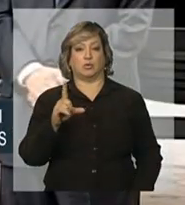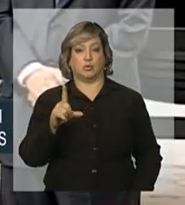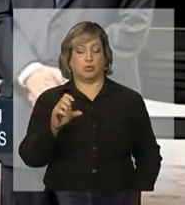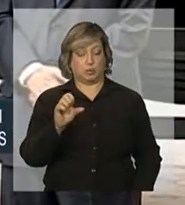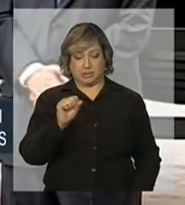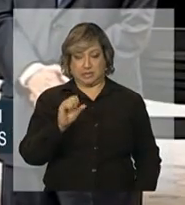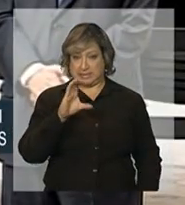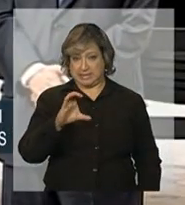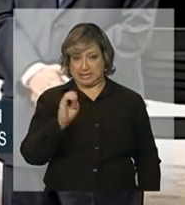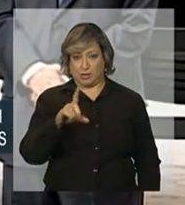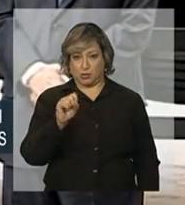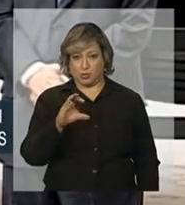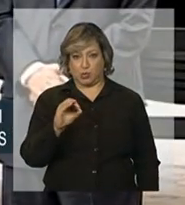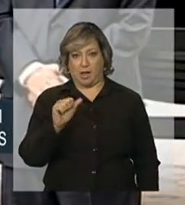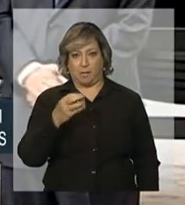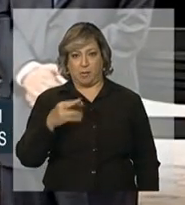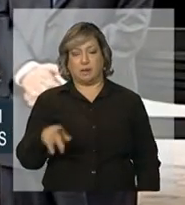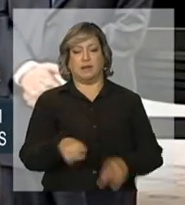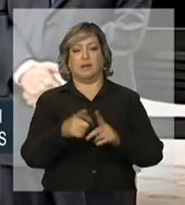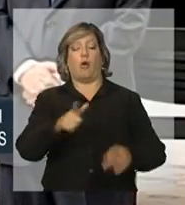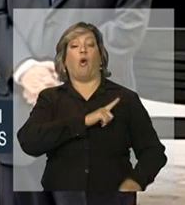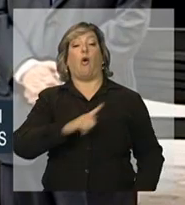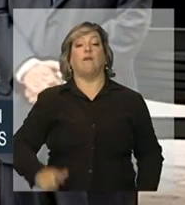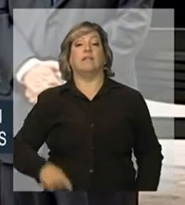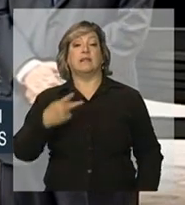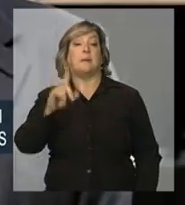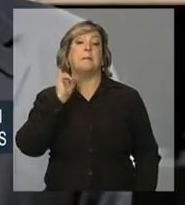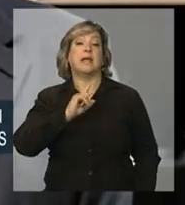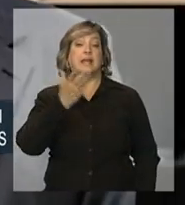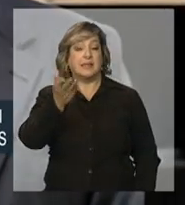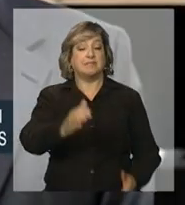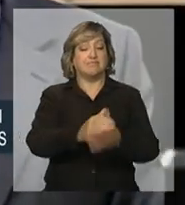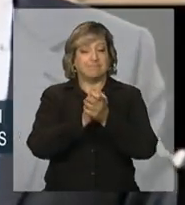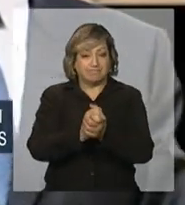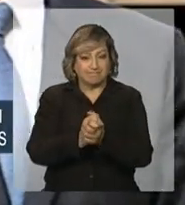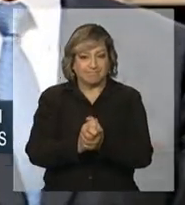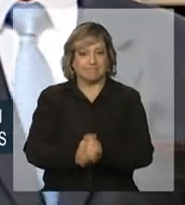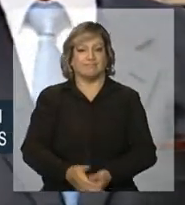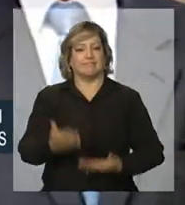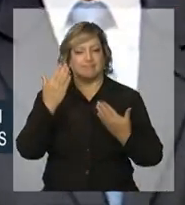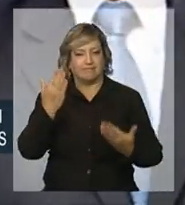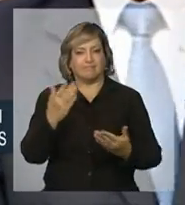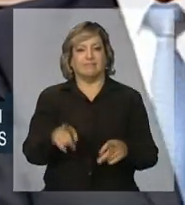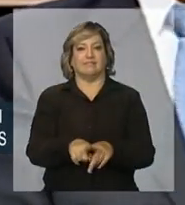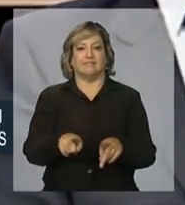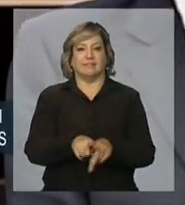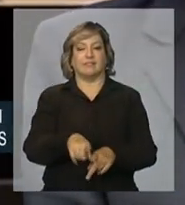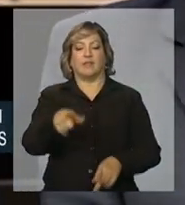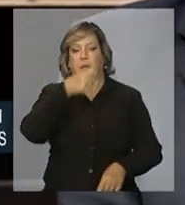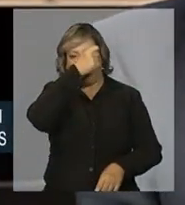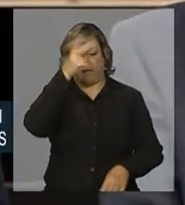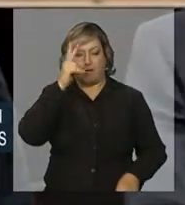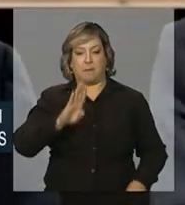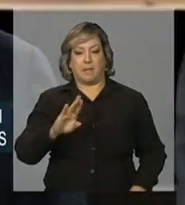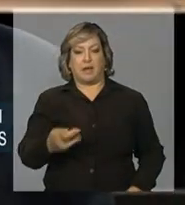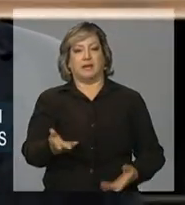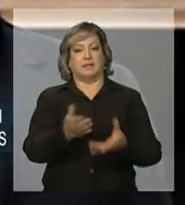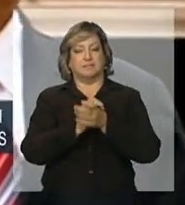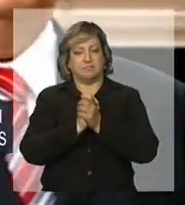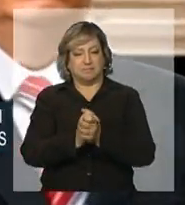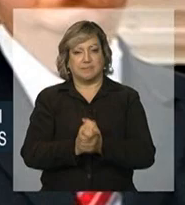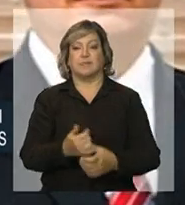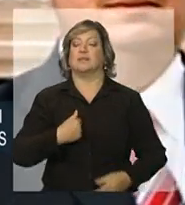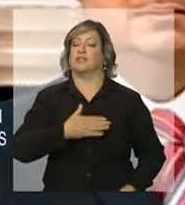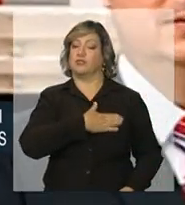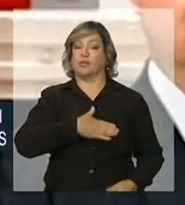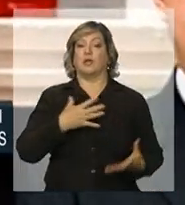nosso governador Anastasia de Minas, Márcio Lacerda, nosso prefeito de Belo Horizonte. Quero dizer que é uma honra